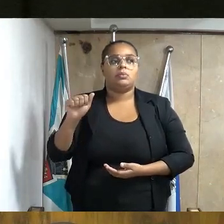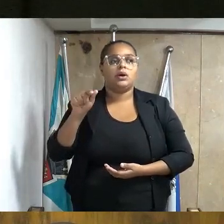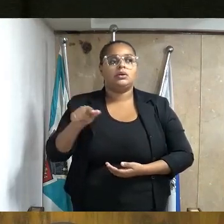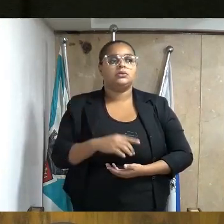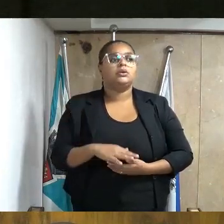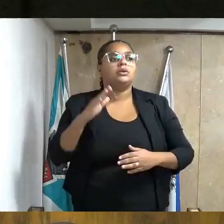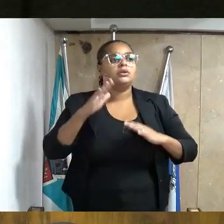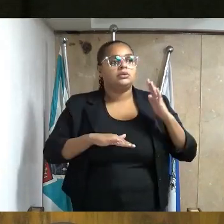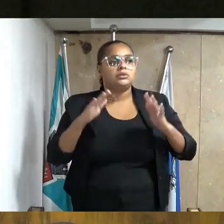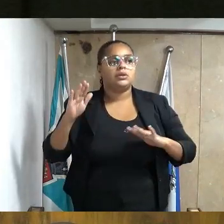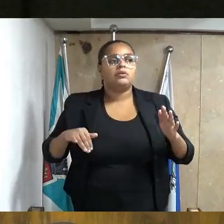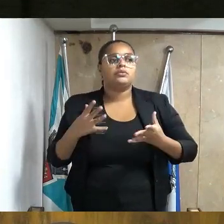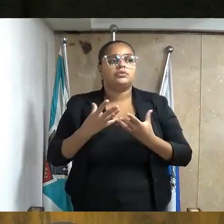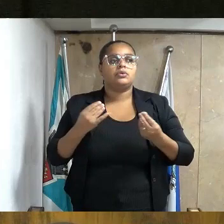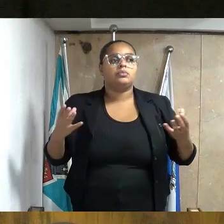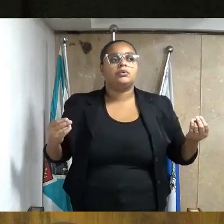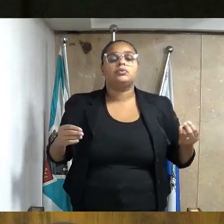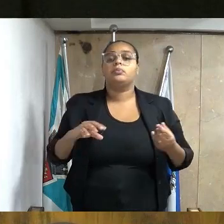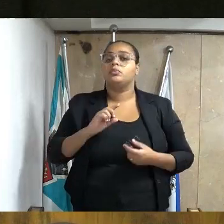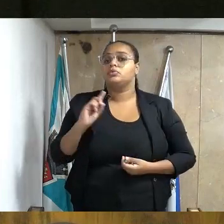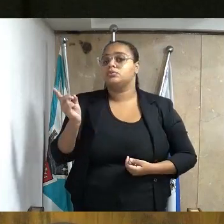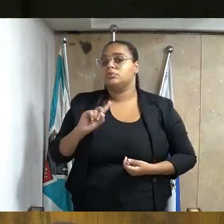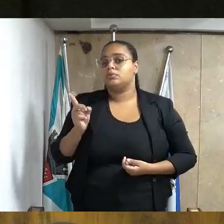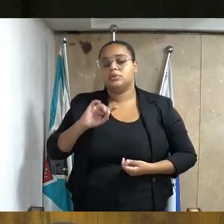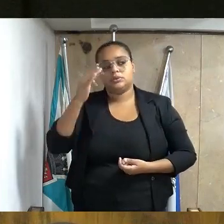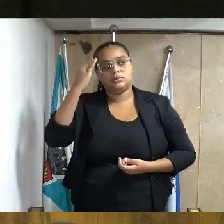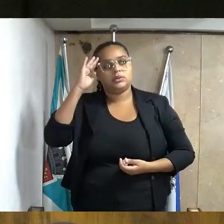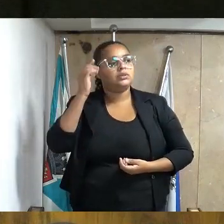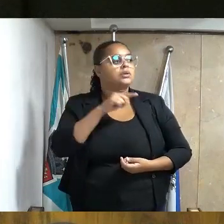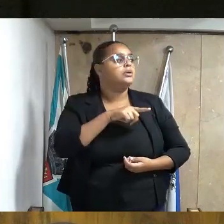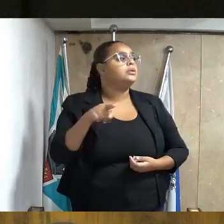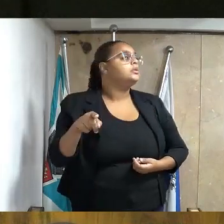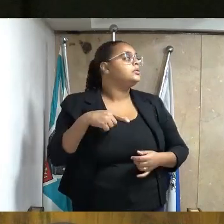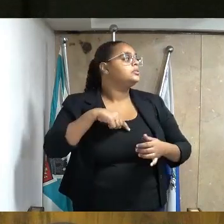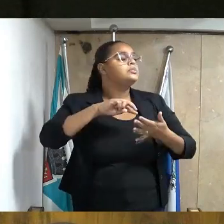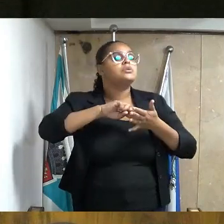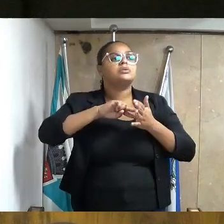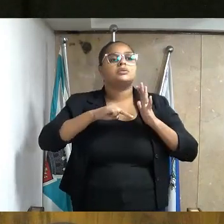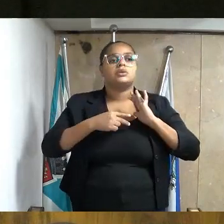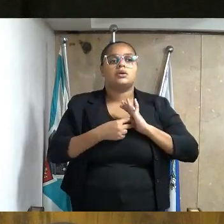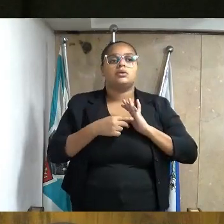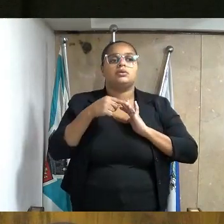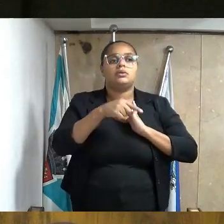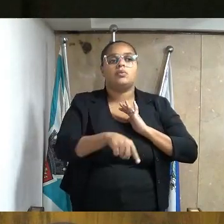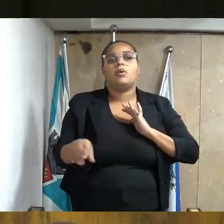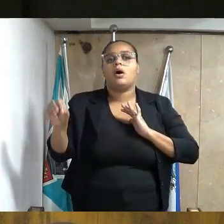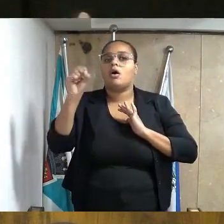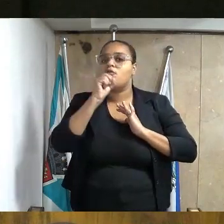Talvez muitos não entendam o significado de um avô